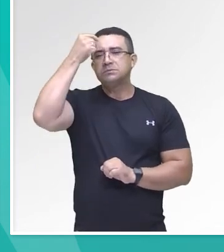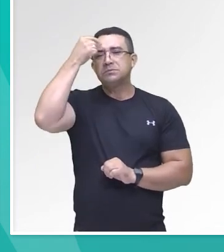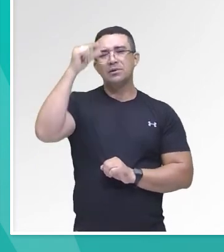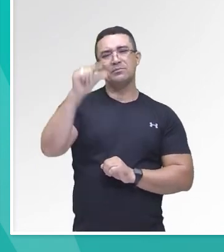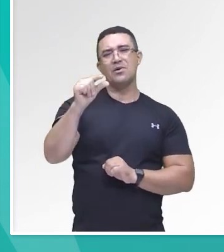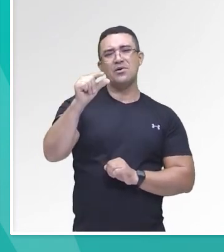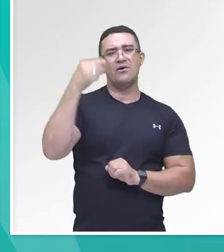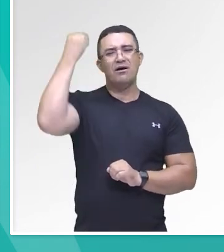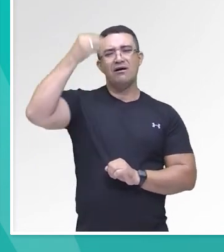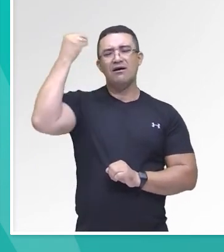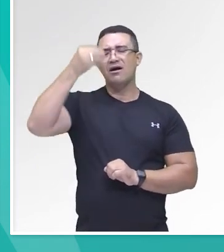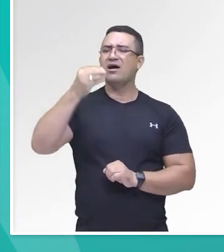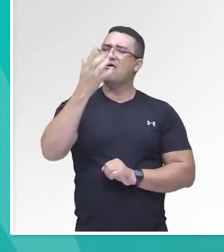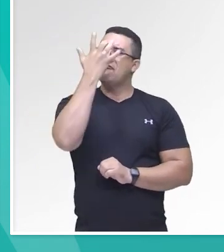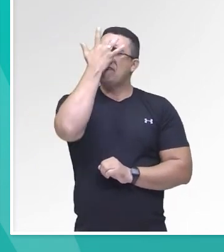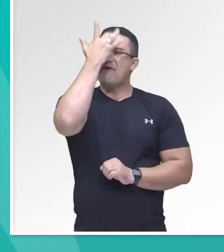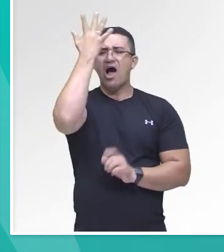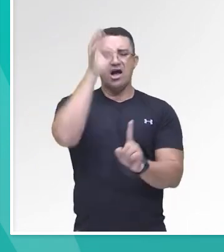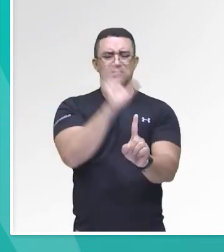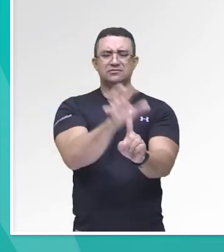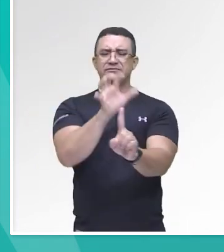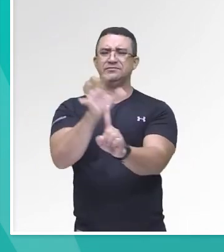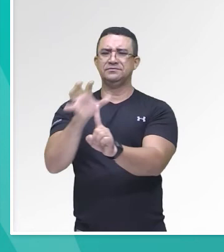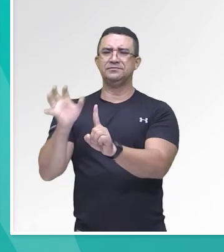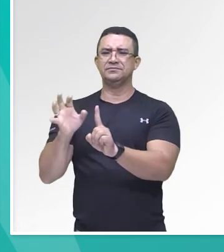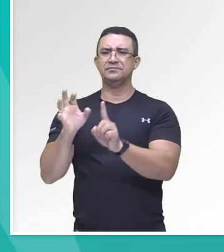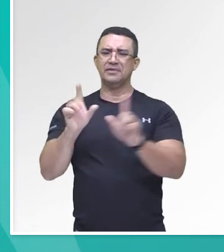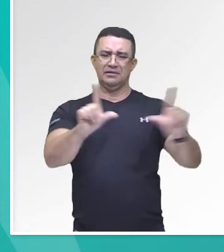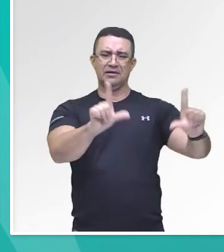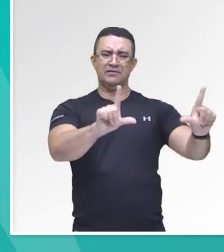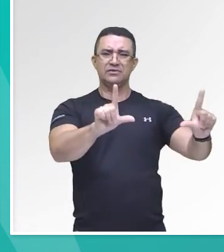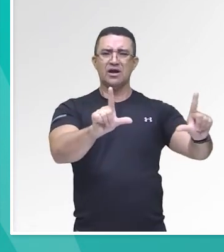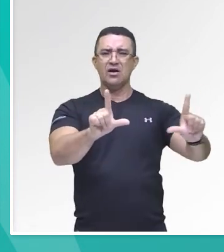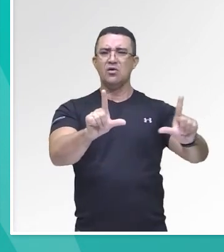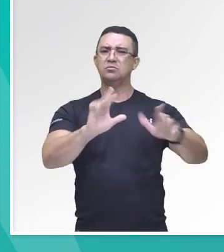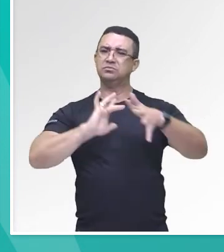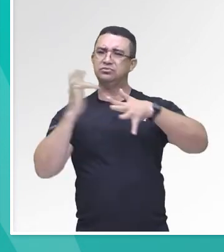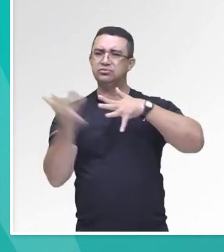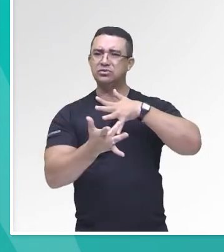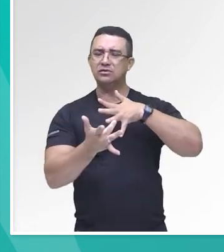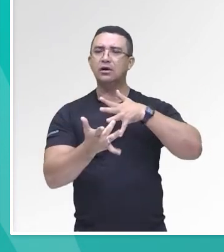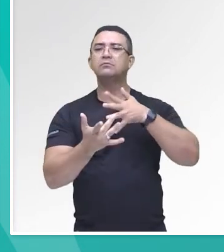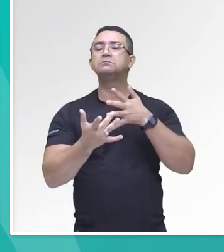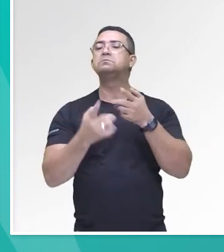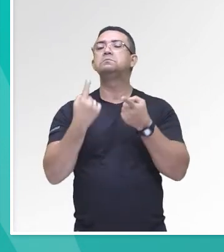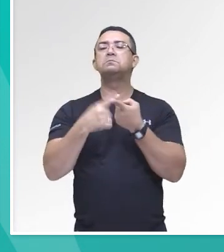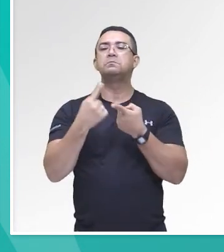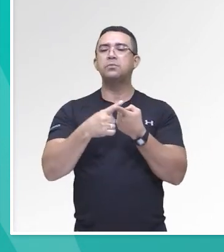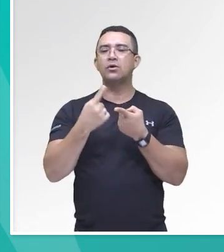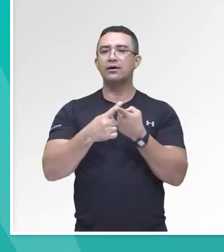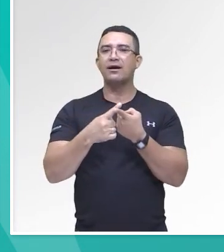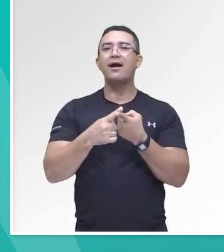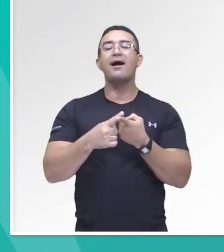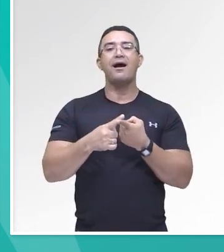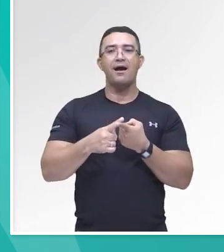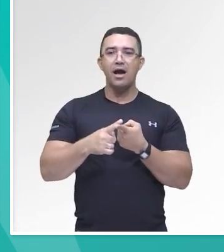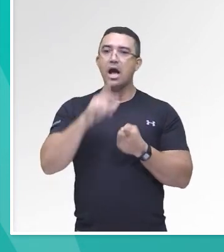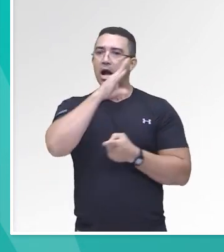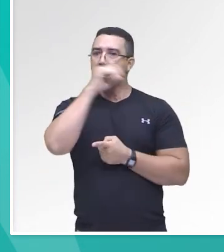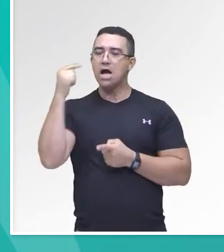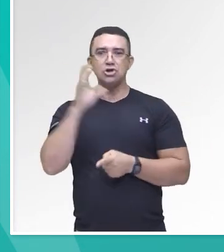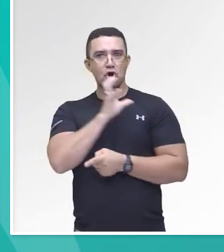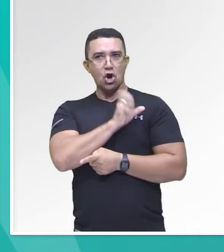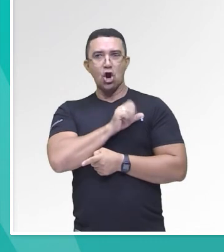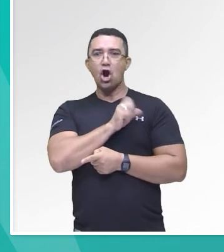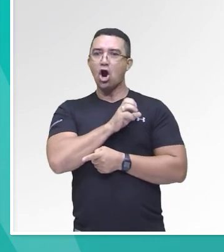facilmente manipuláveis pela mídia. Isso ocorre por uma crença inocente em imagens meramente